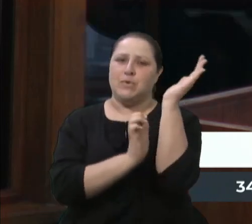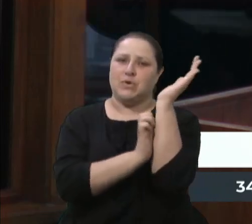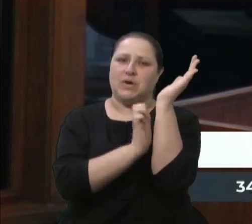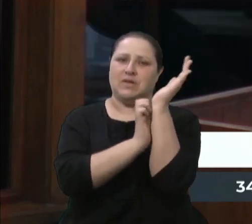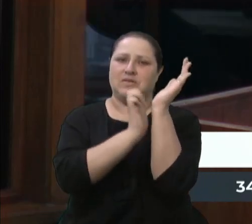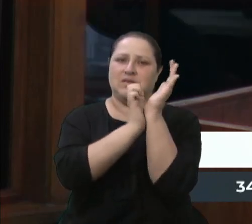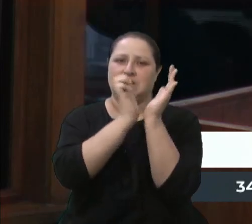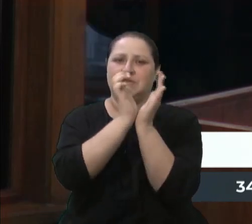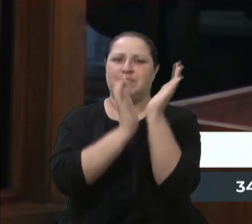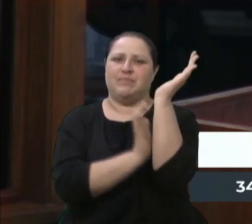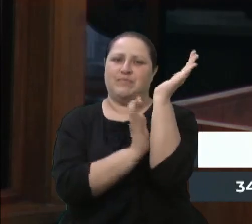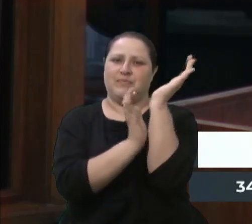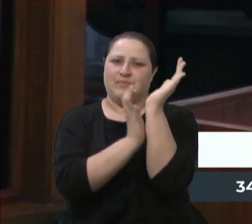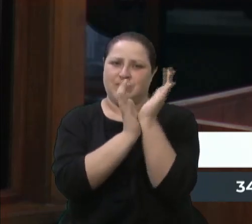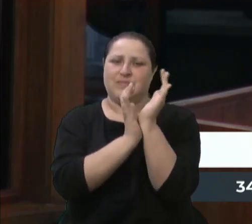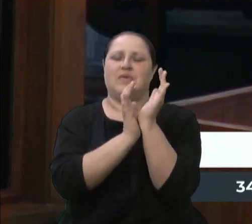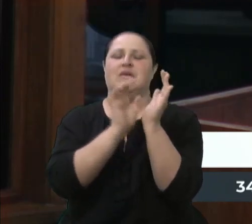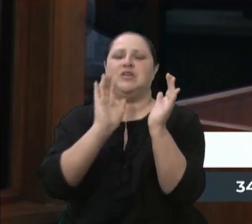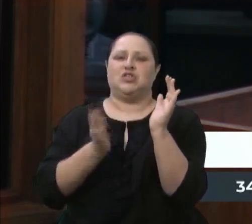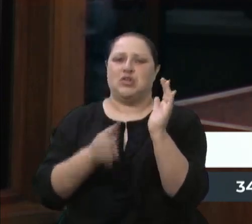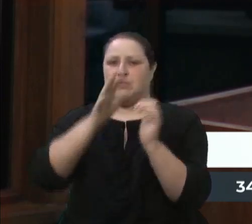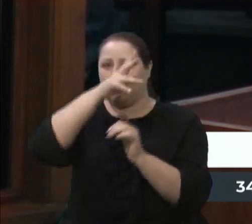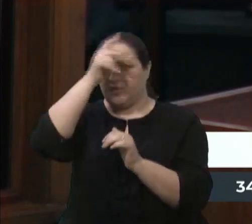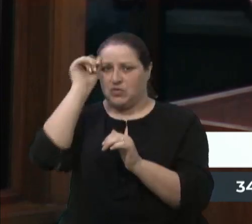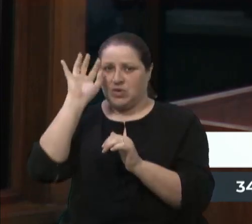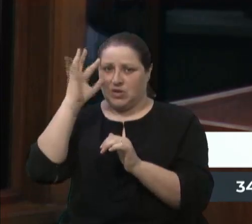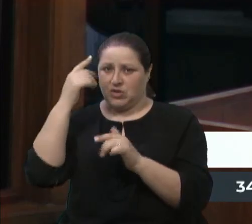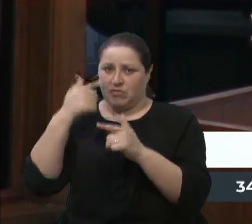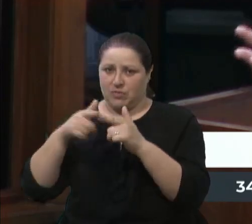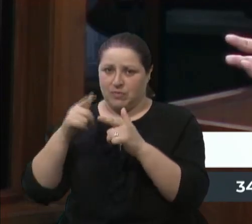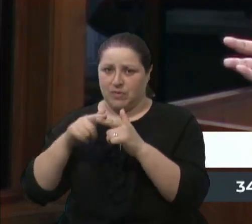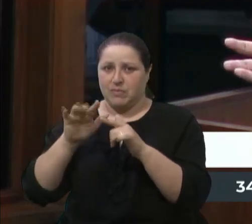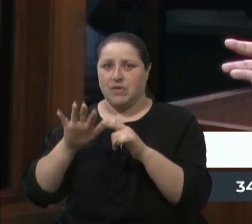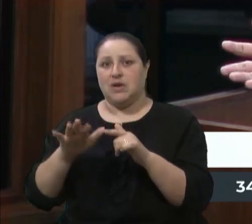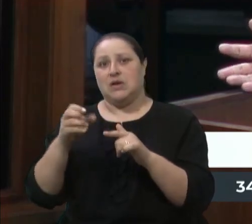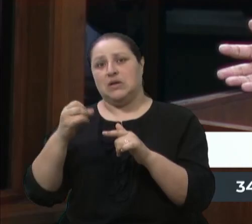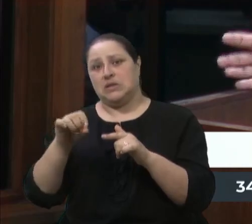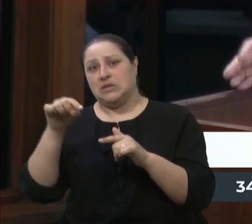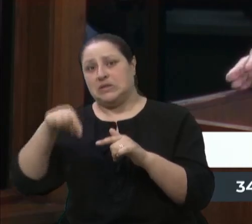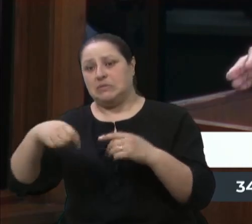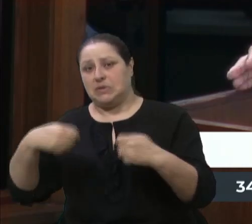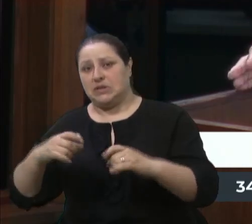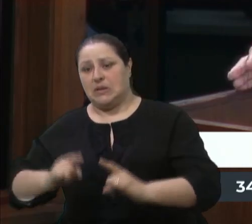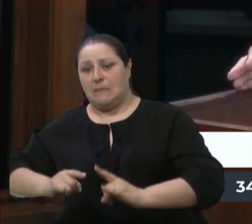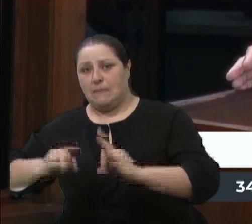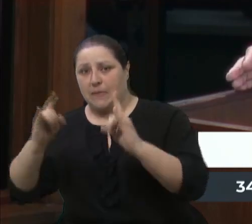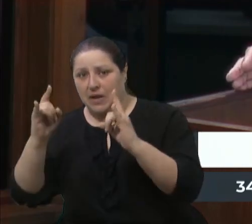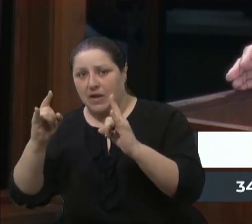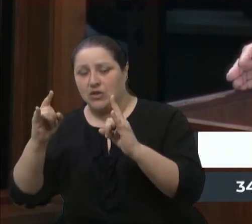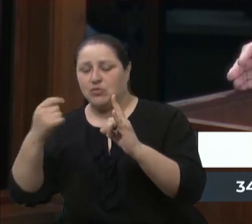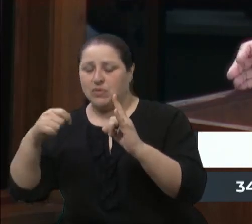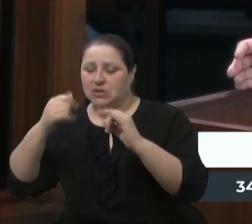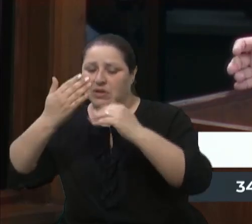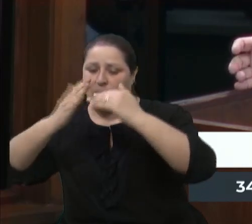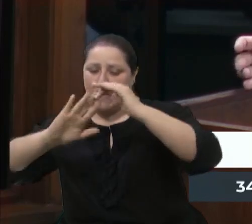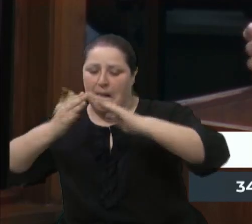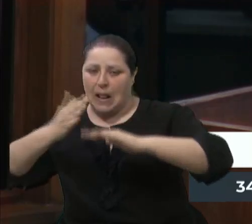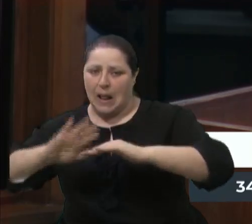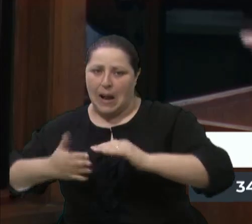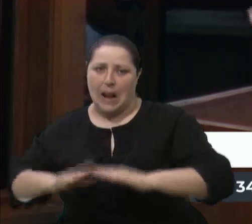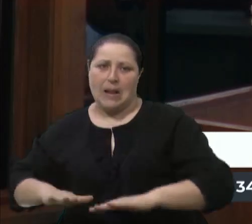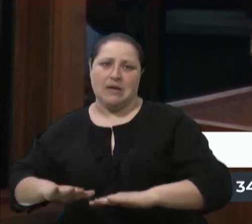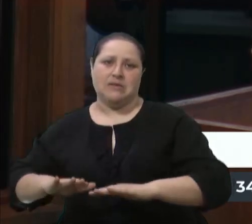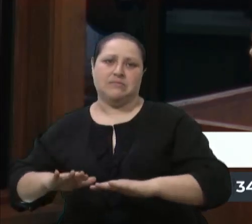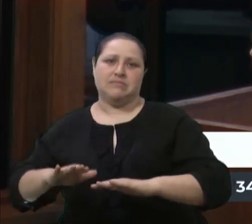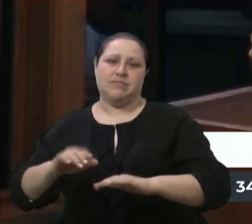Mas a escola lá precisa praticamente ser colocada na chão, como diria a saudosa Dona Armênia,